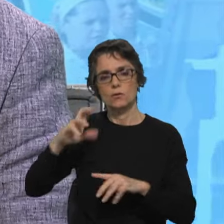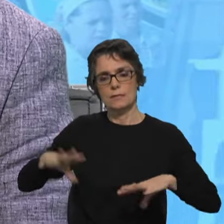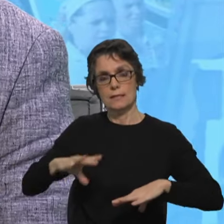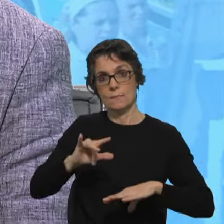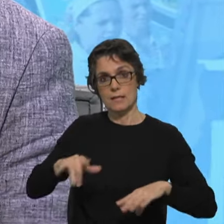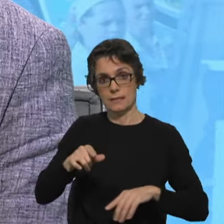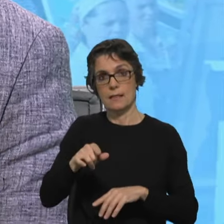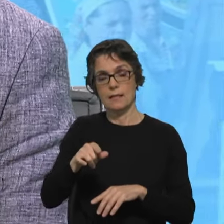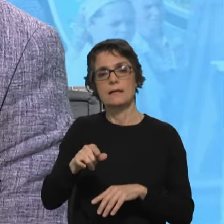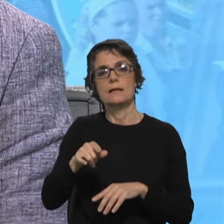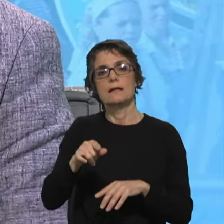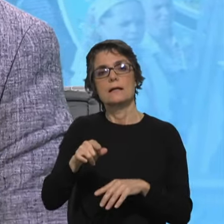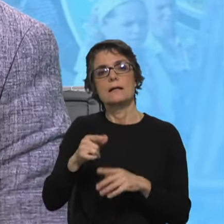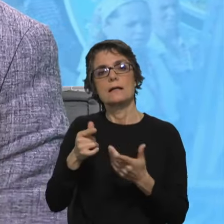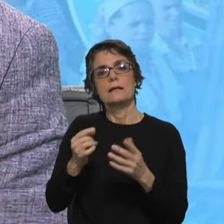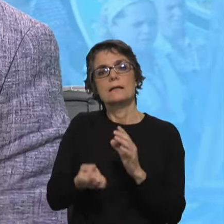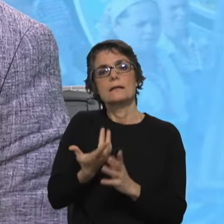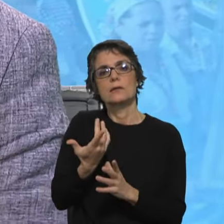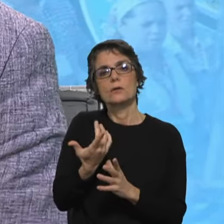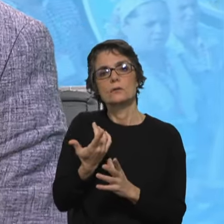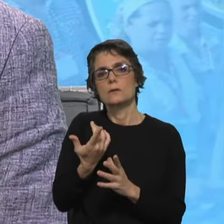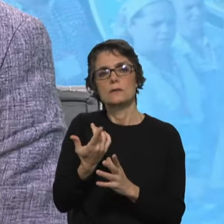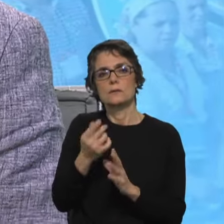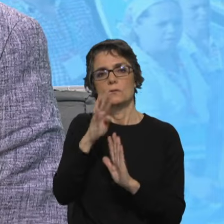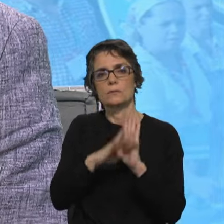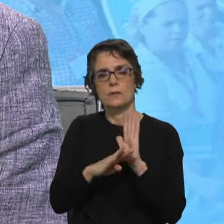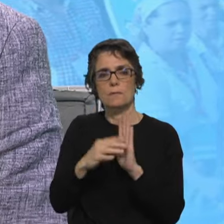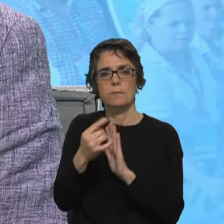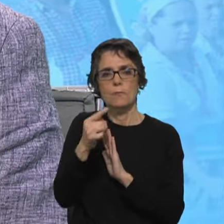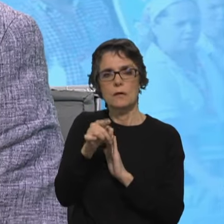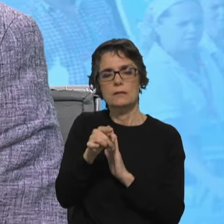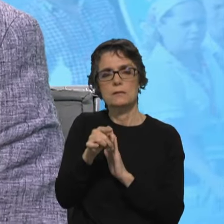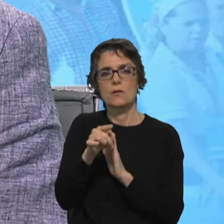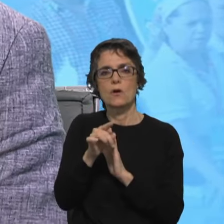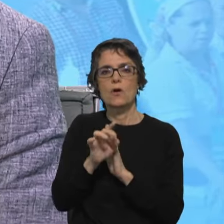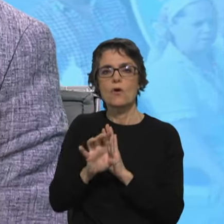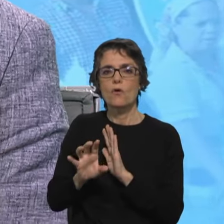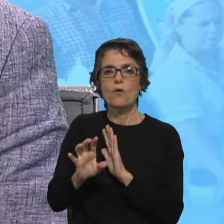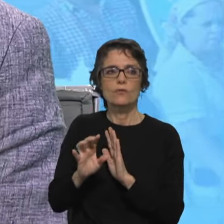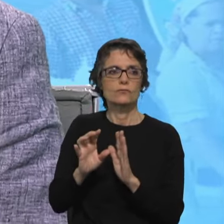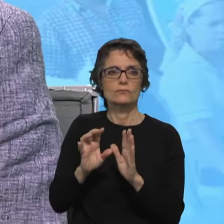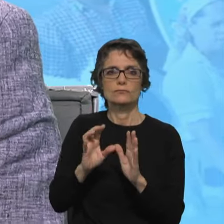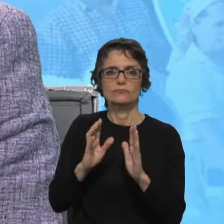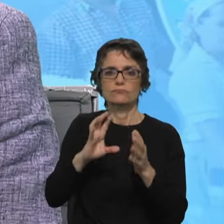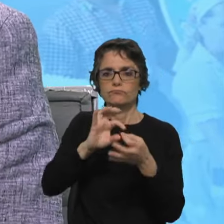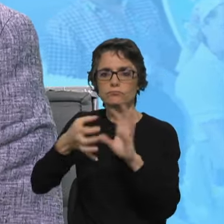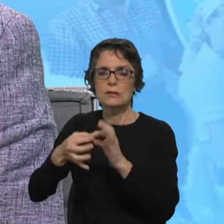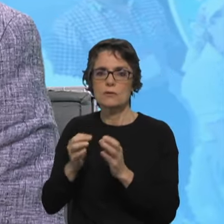ela não existisse antes, mas um programa único que congregava diversas forças vivas, a Paróquia, Igreja